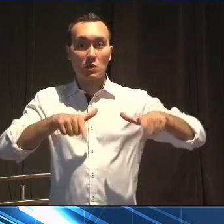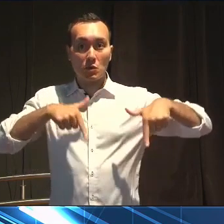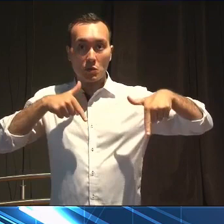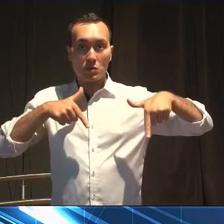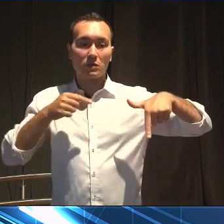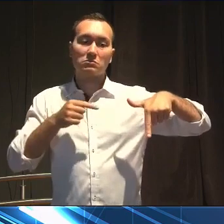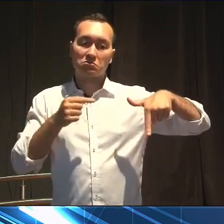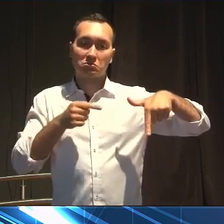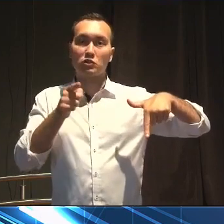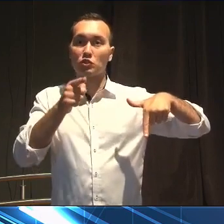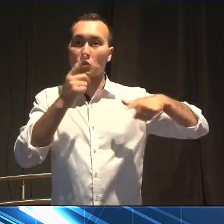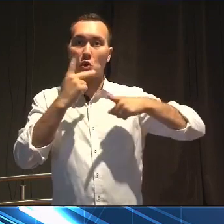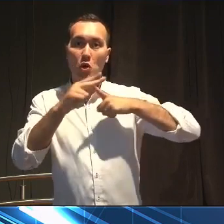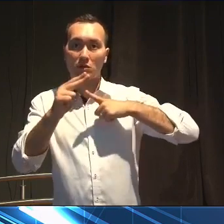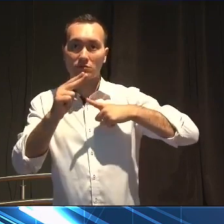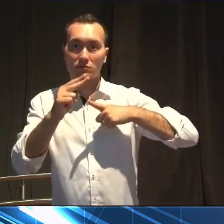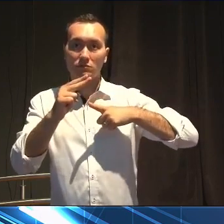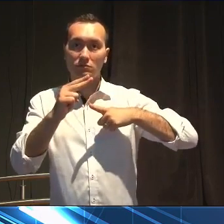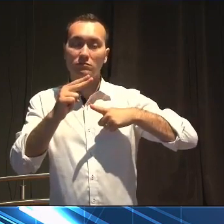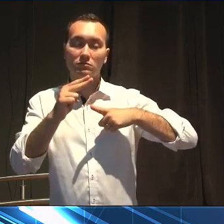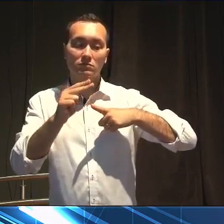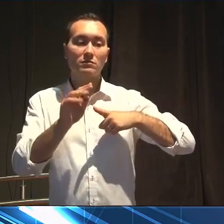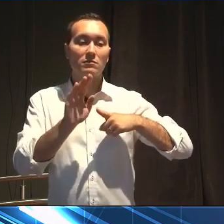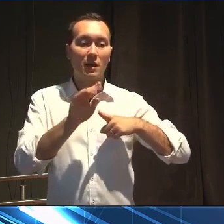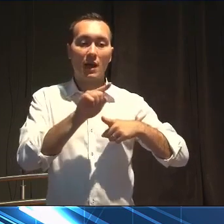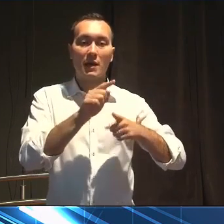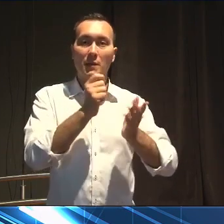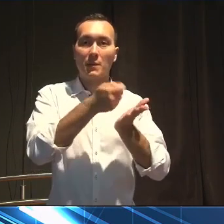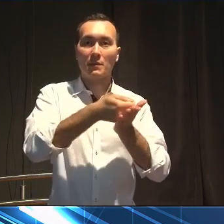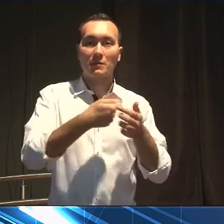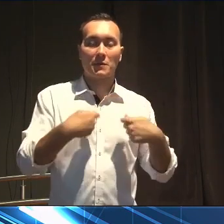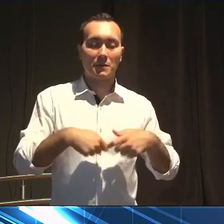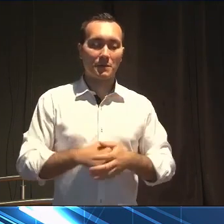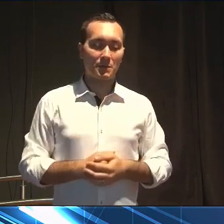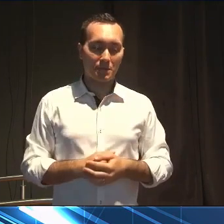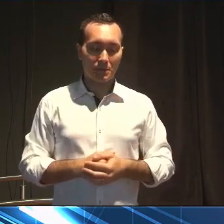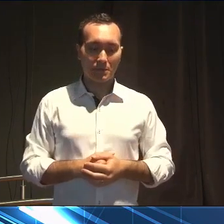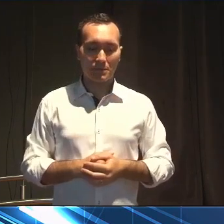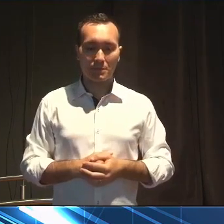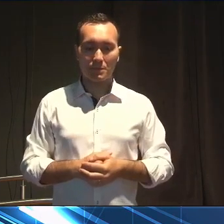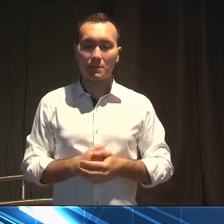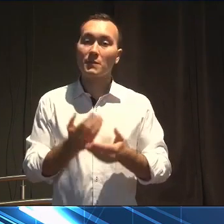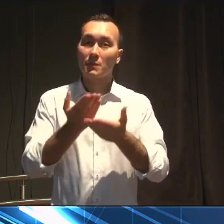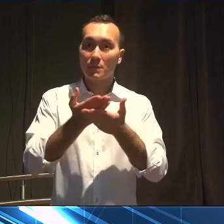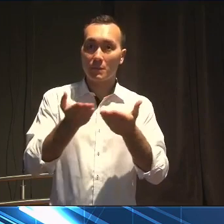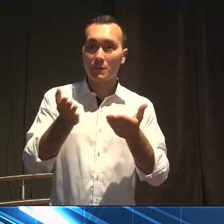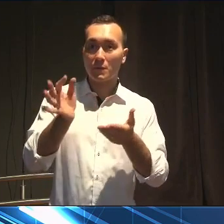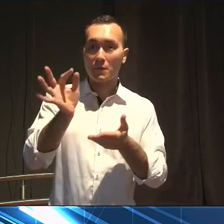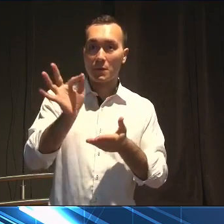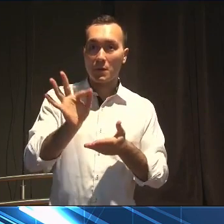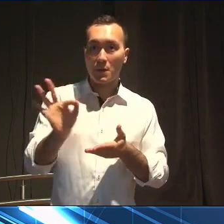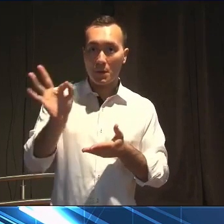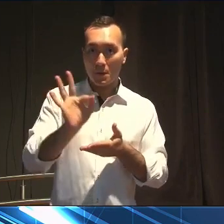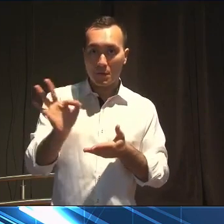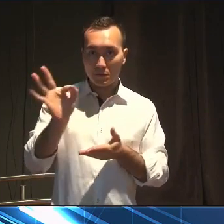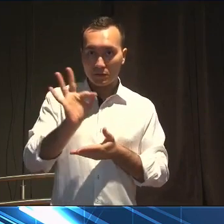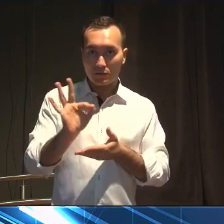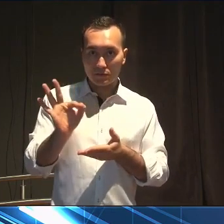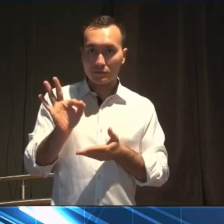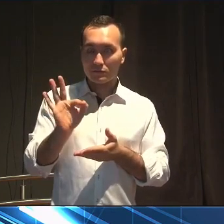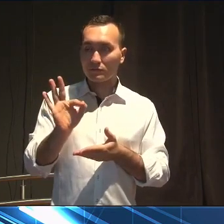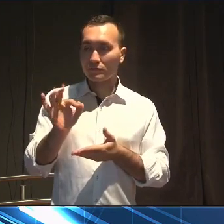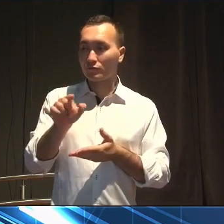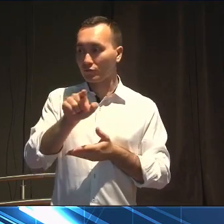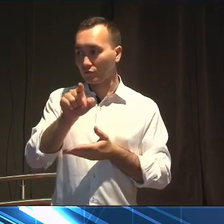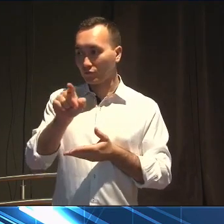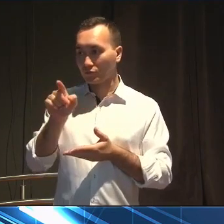cursos pagos. As startups que fazem parte do Inception recebem créditos para que os seus desenvolvedores possam fazer toda essa